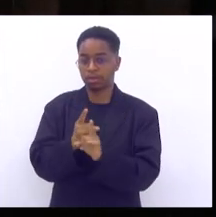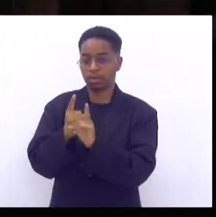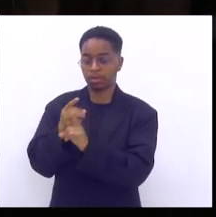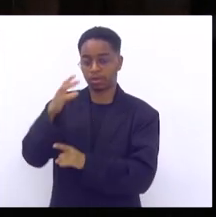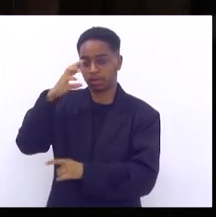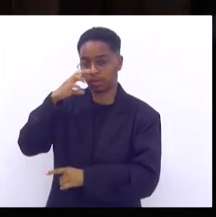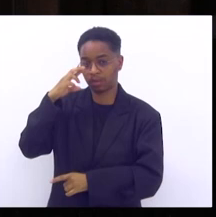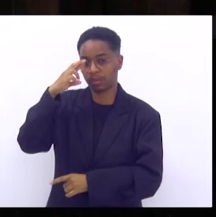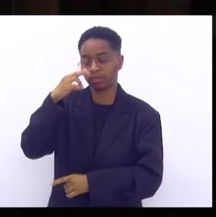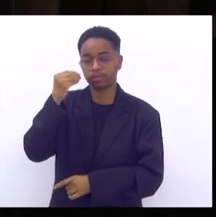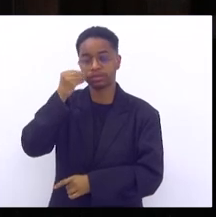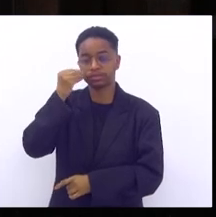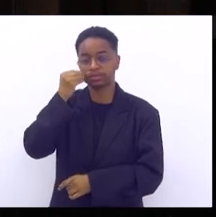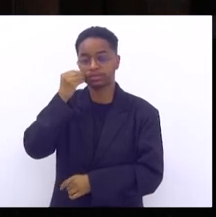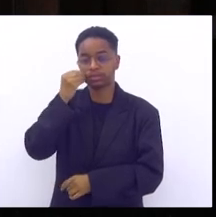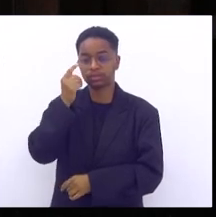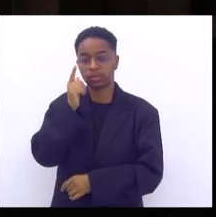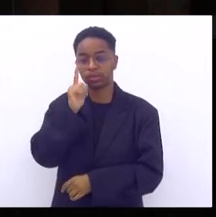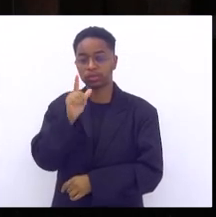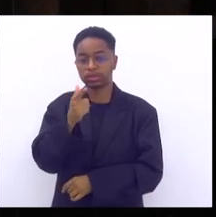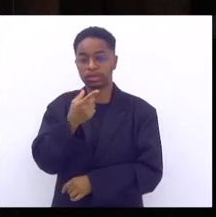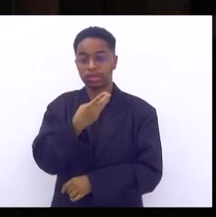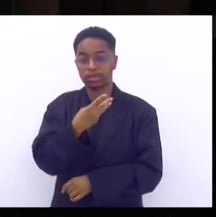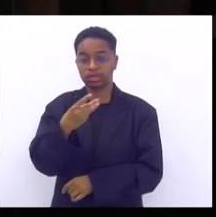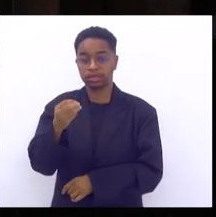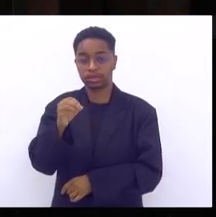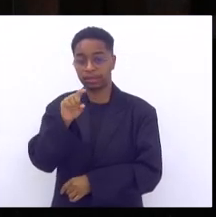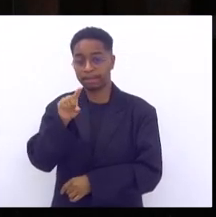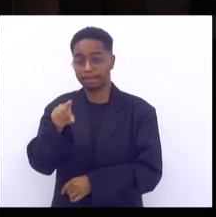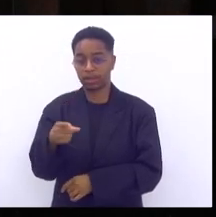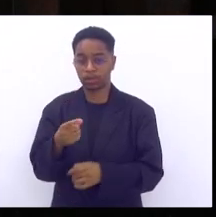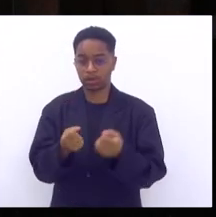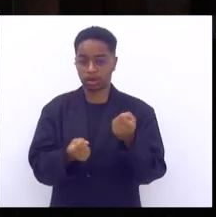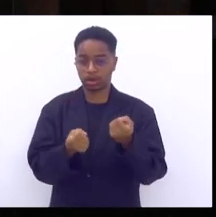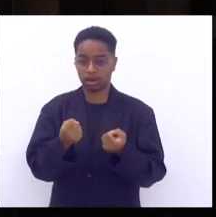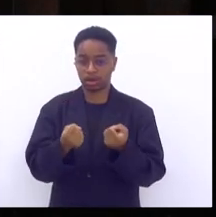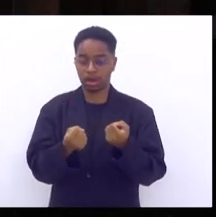para atingir 300 mil veículos.